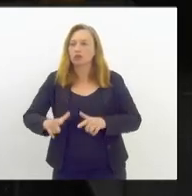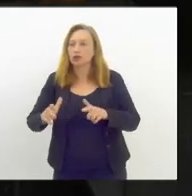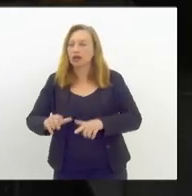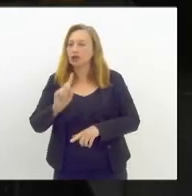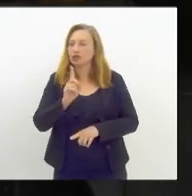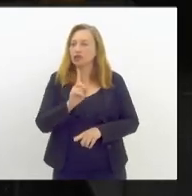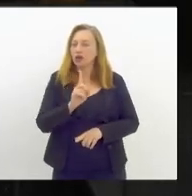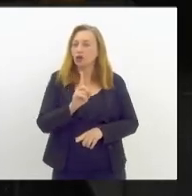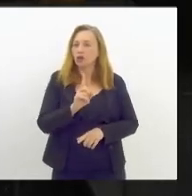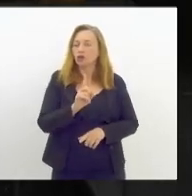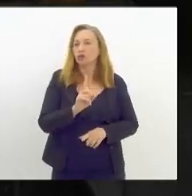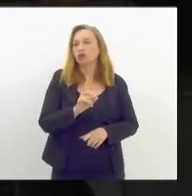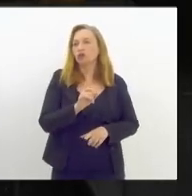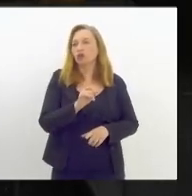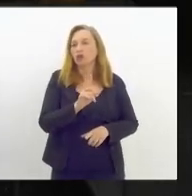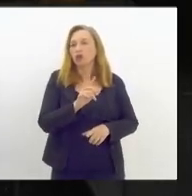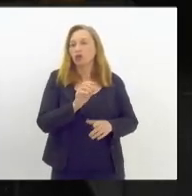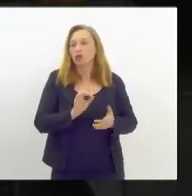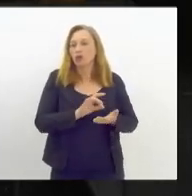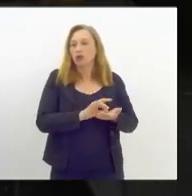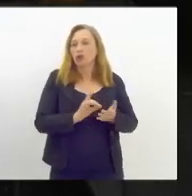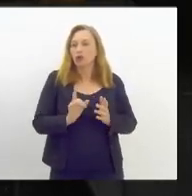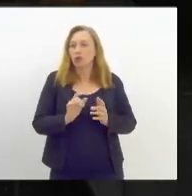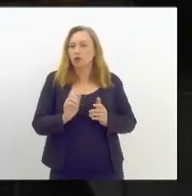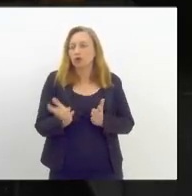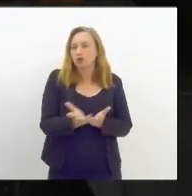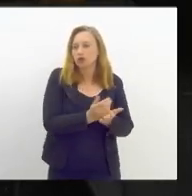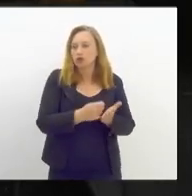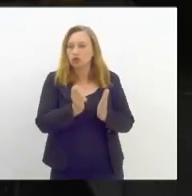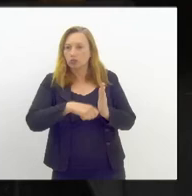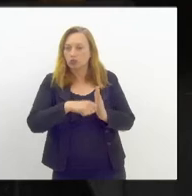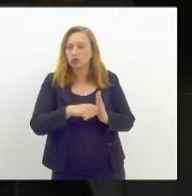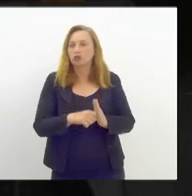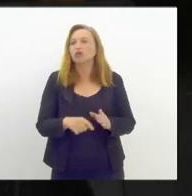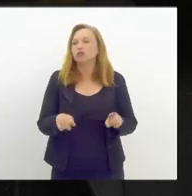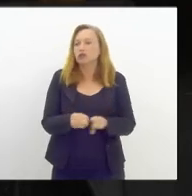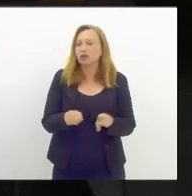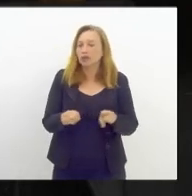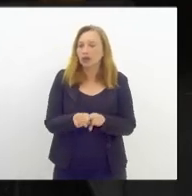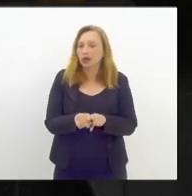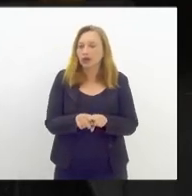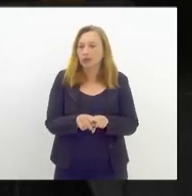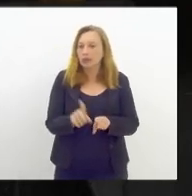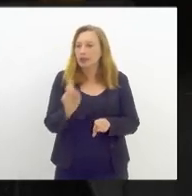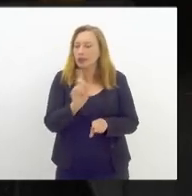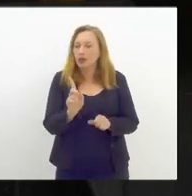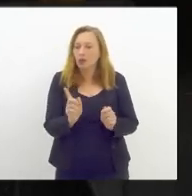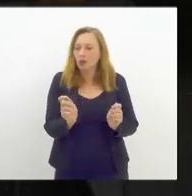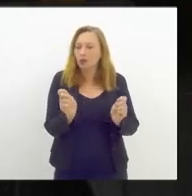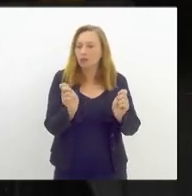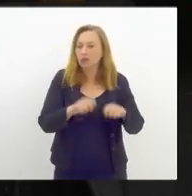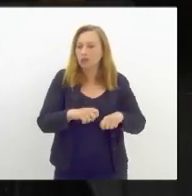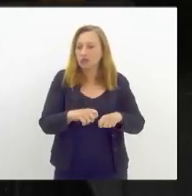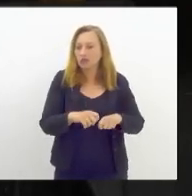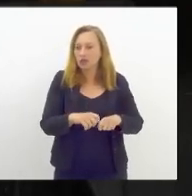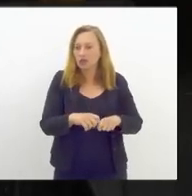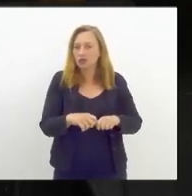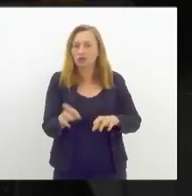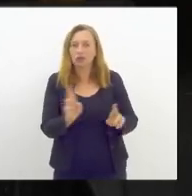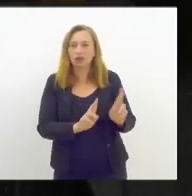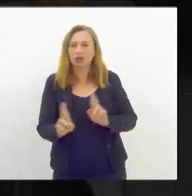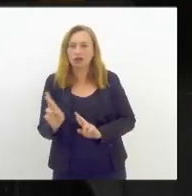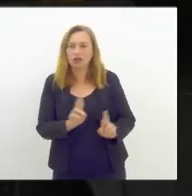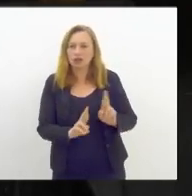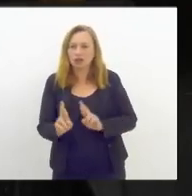consoante A Regra geral de tal tributo e ainda quer seja pela não compensação do montante relativo